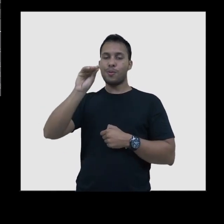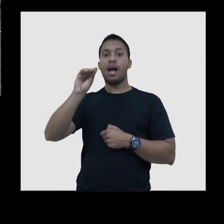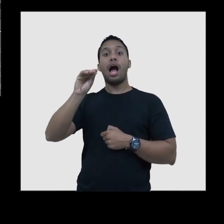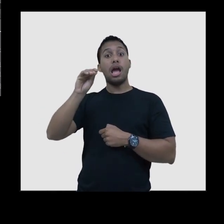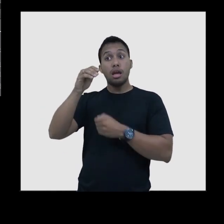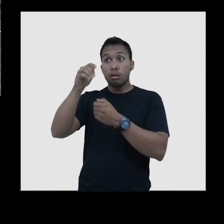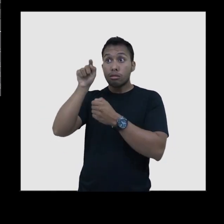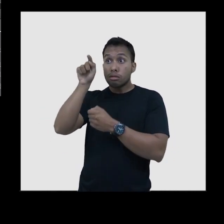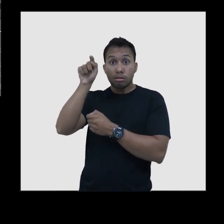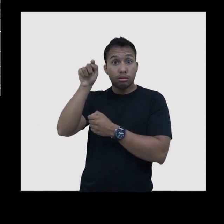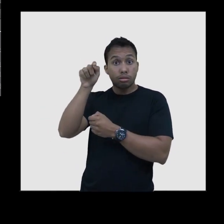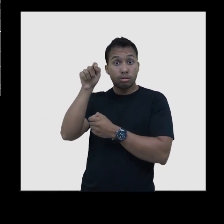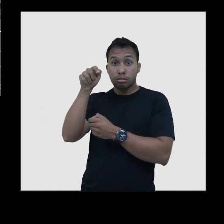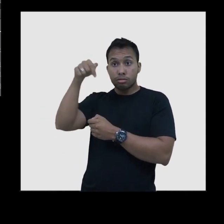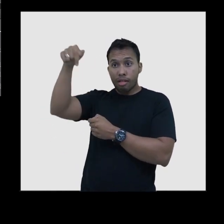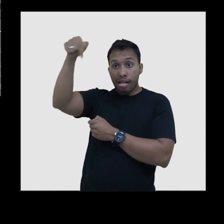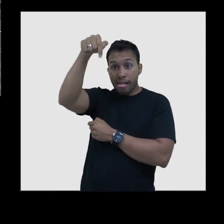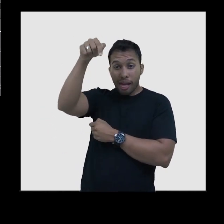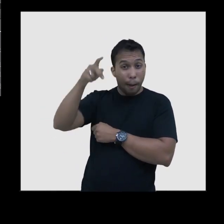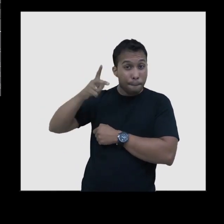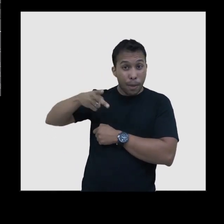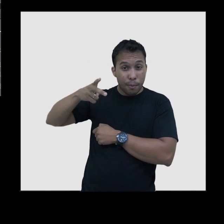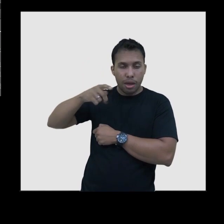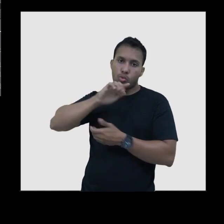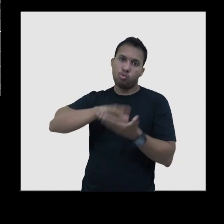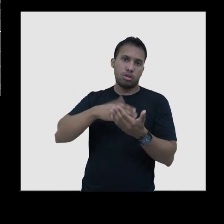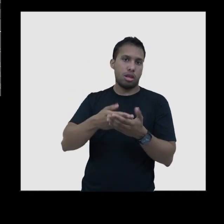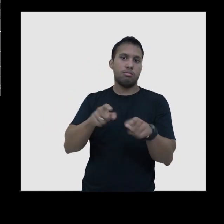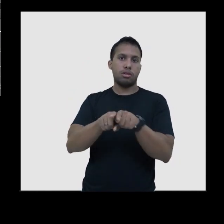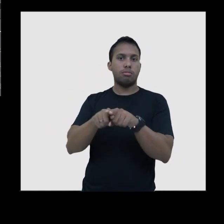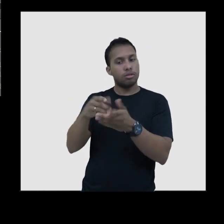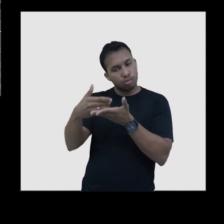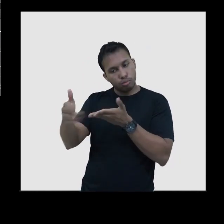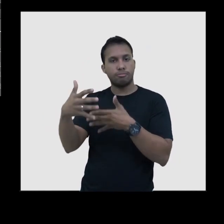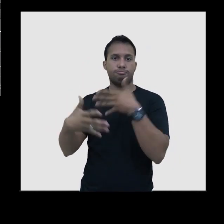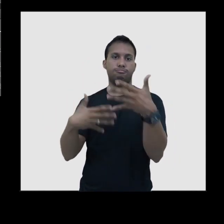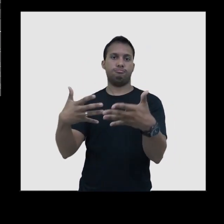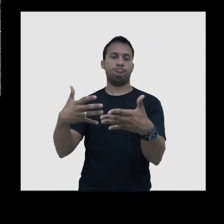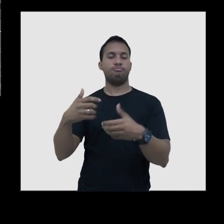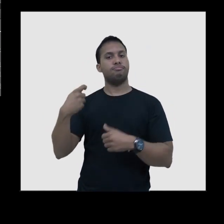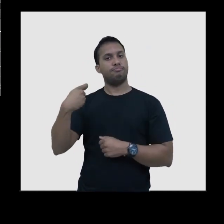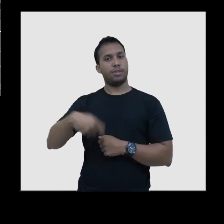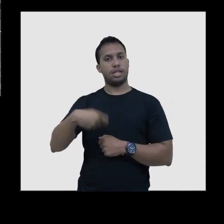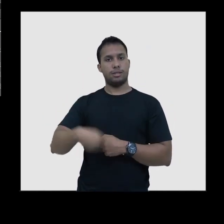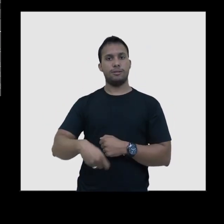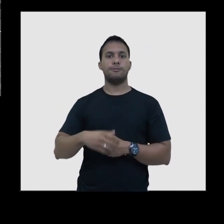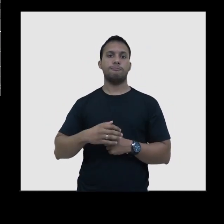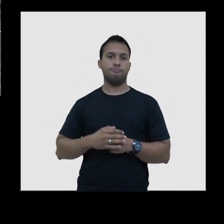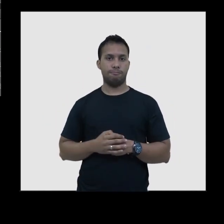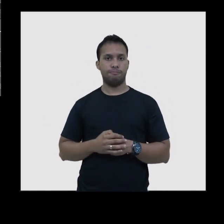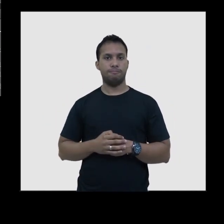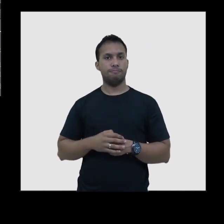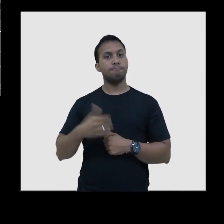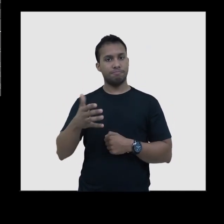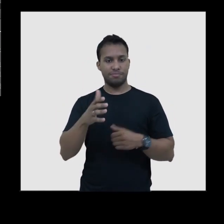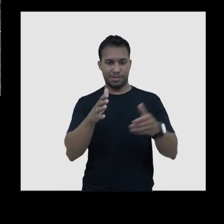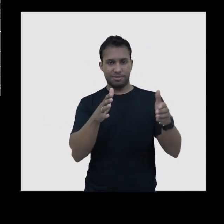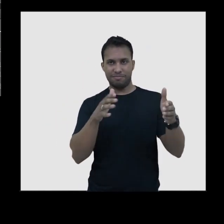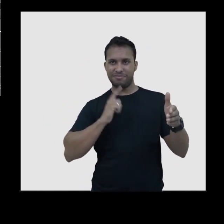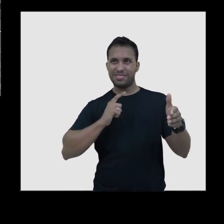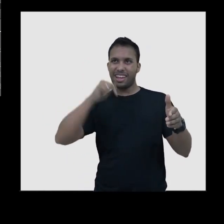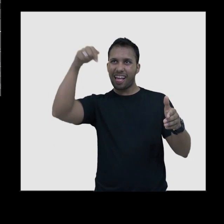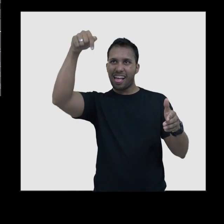a fala do narrador. Então a partir daqui a gente vai posicionar o intérprete. Então eu vou aqui na camada onde está o vídeo 14 e vou